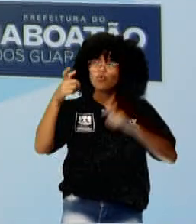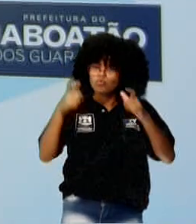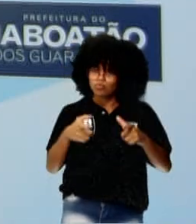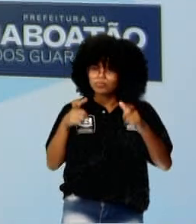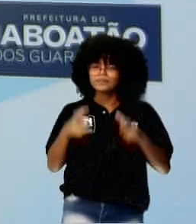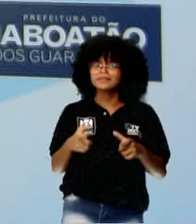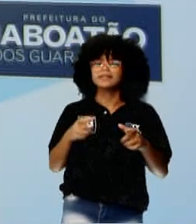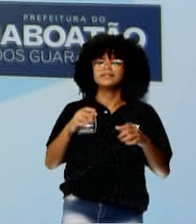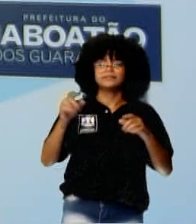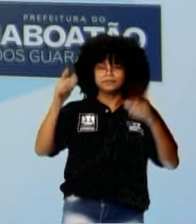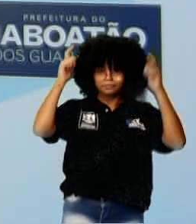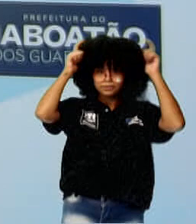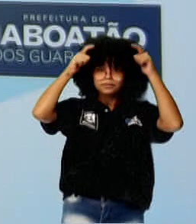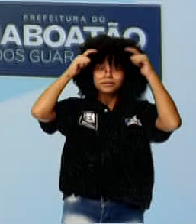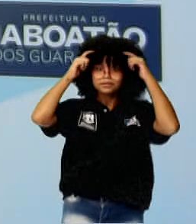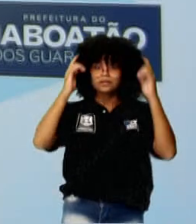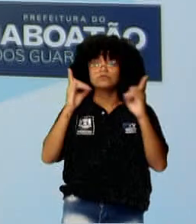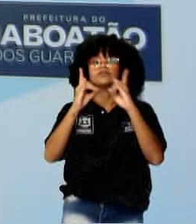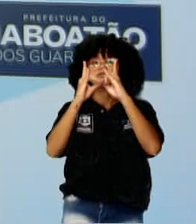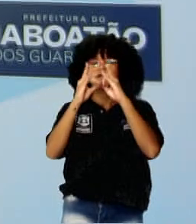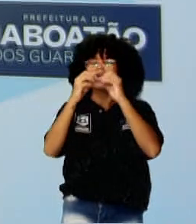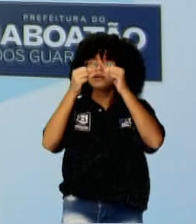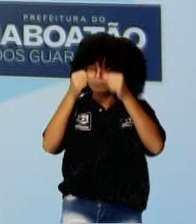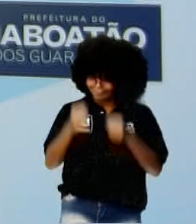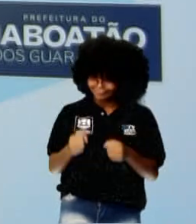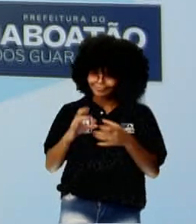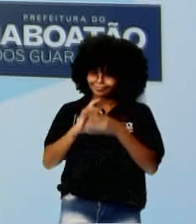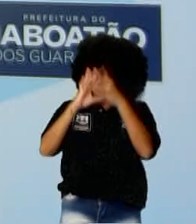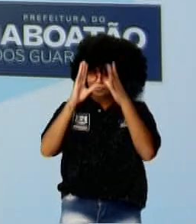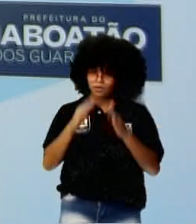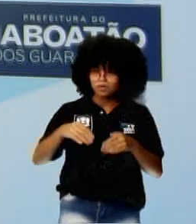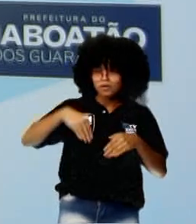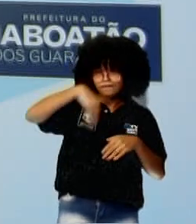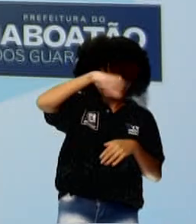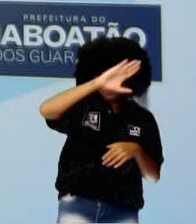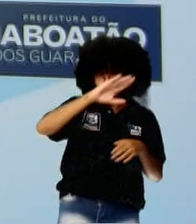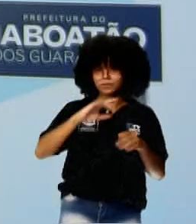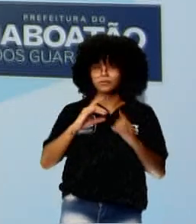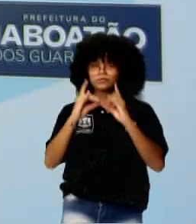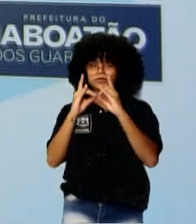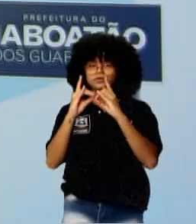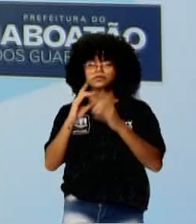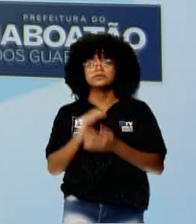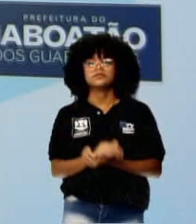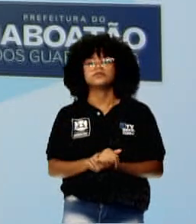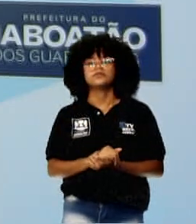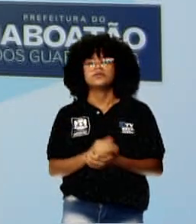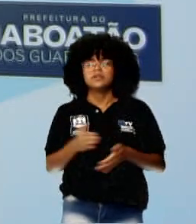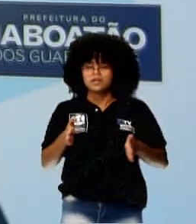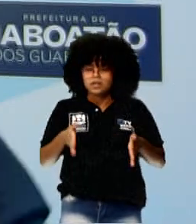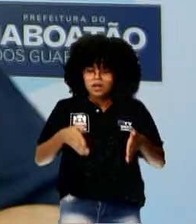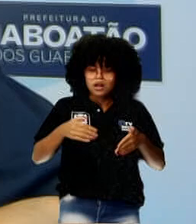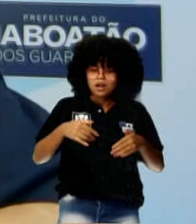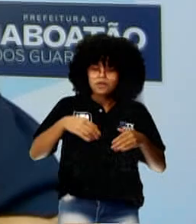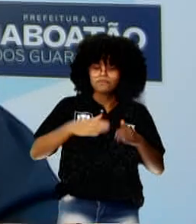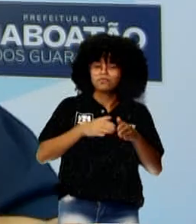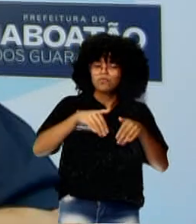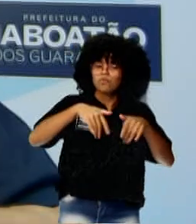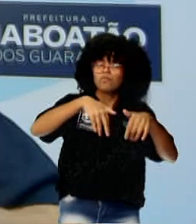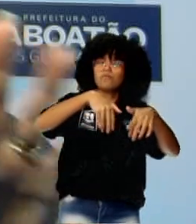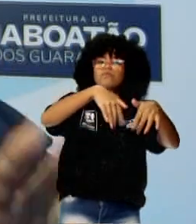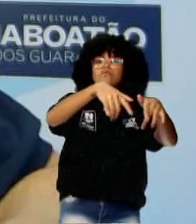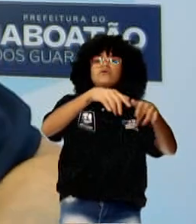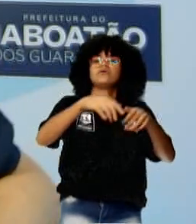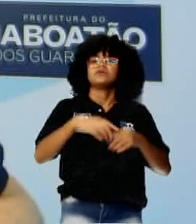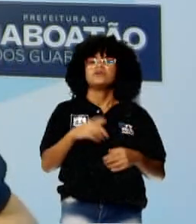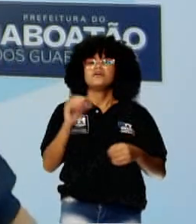no castelo. E deixaram que o príncipe levasse a menina. O príncipe levou com toda a sua comitiva e foi